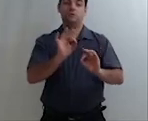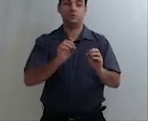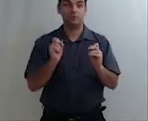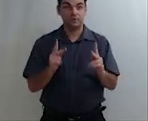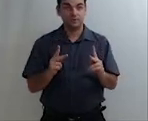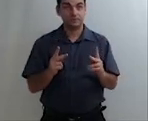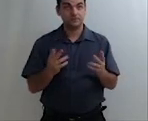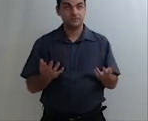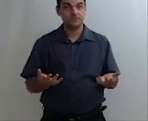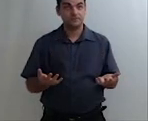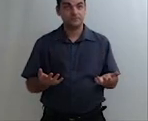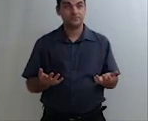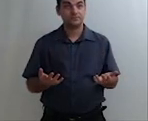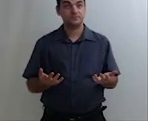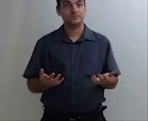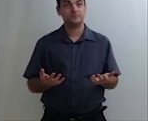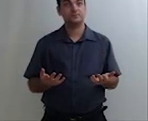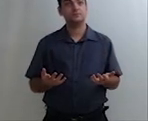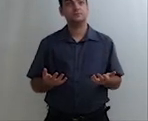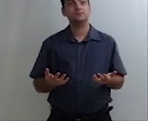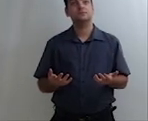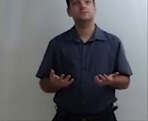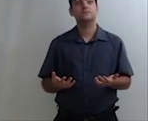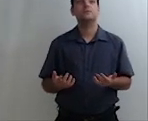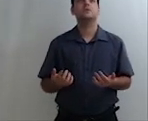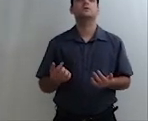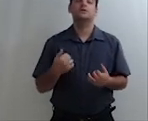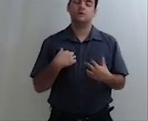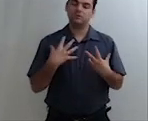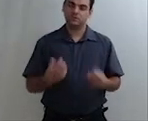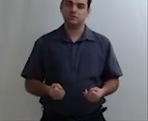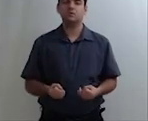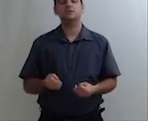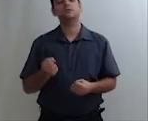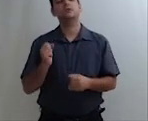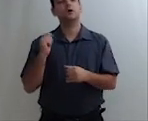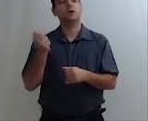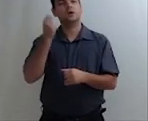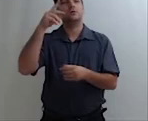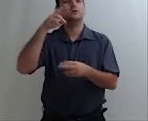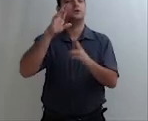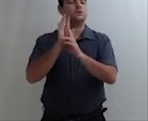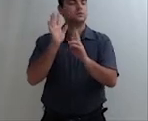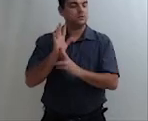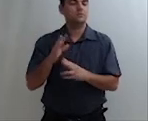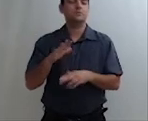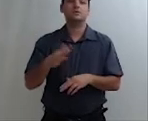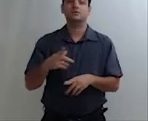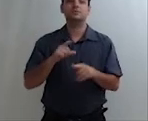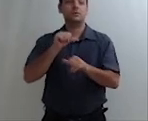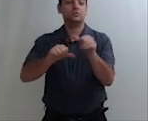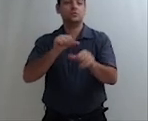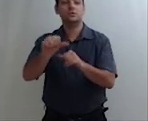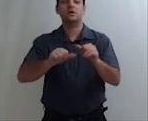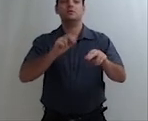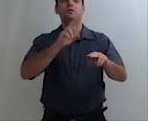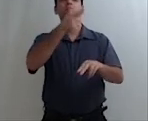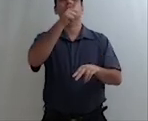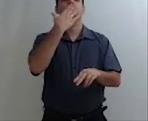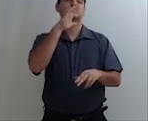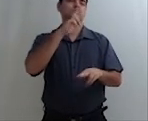assim dado para parcial provimento ao agravo regimental para substituir a prisão pelas cautelares alternativos